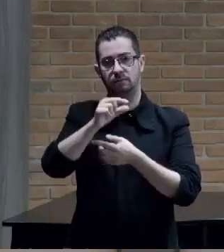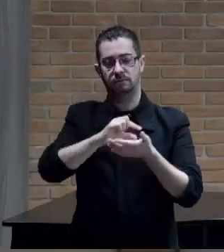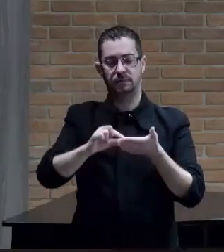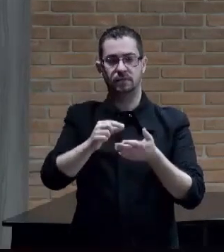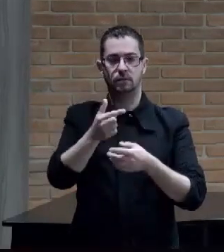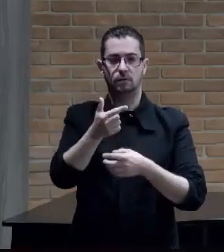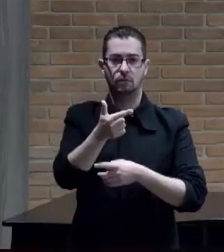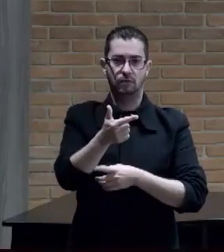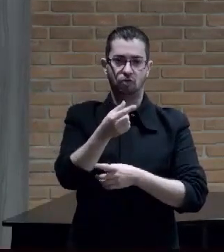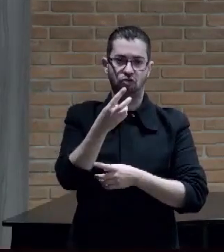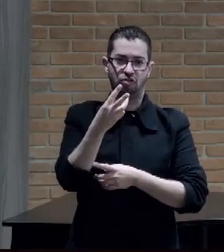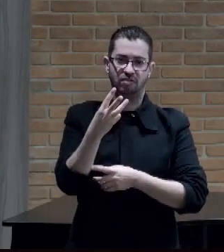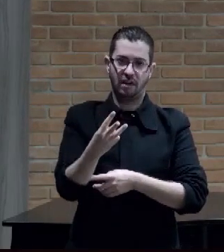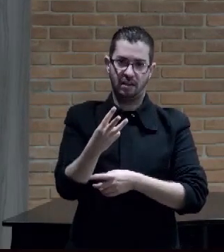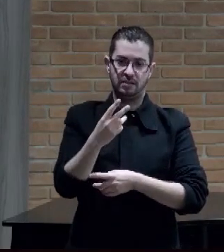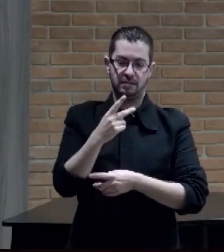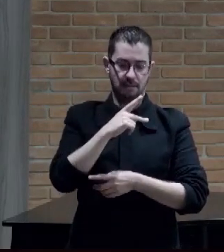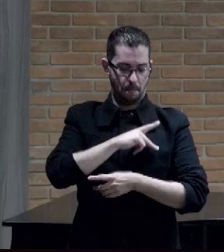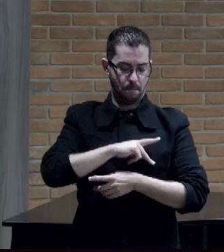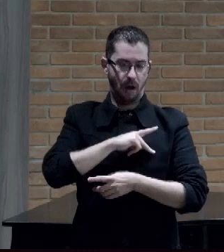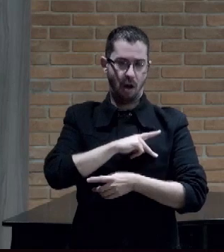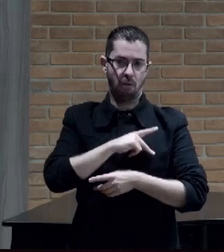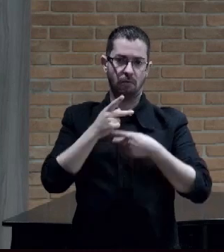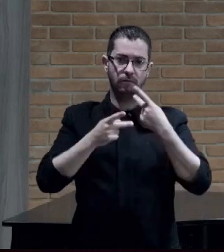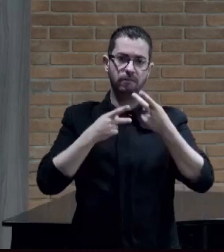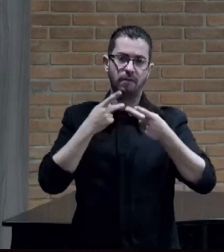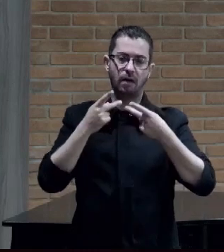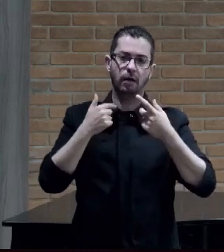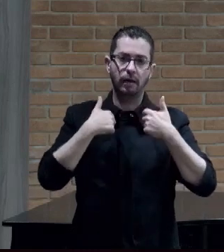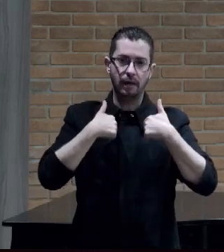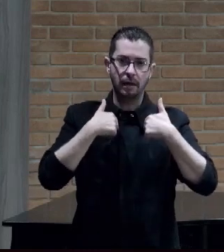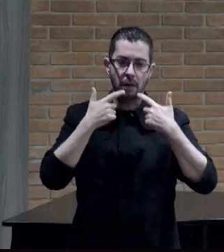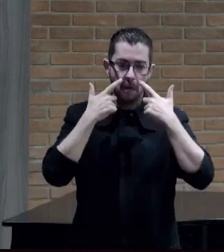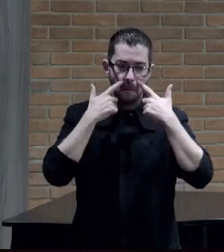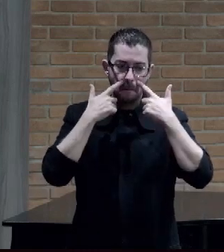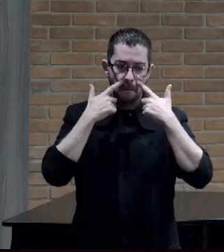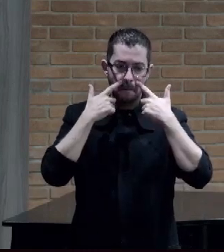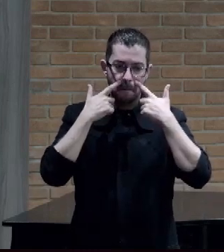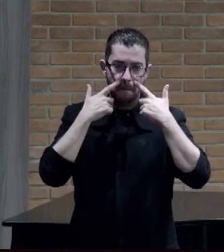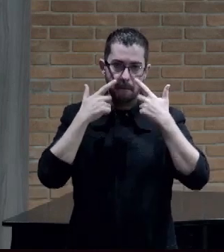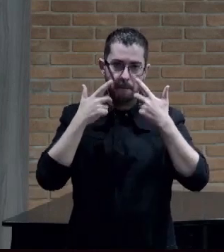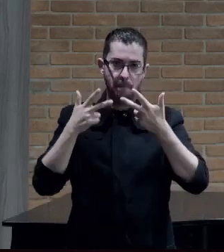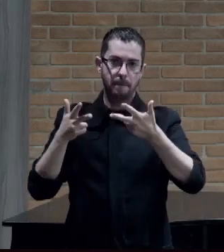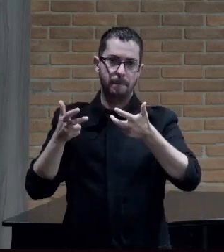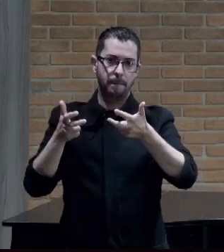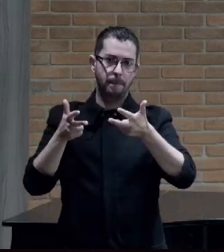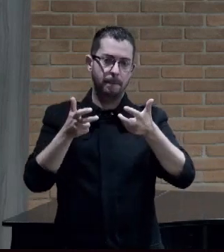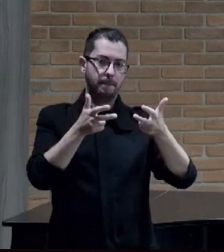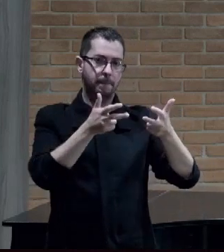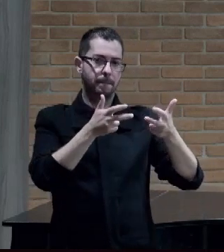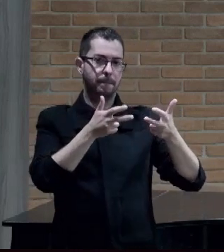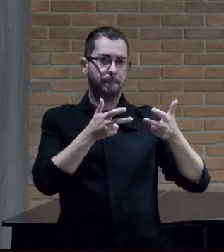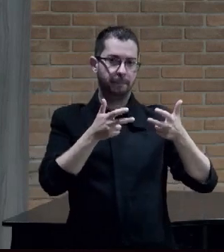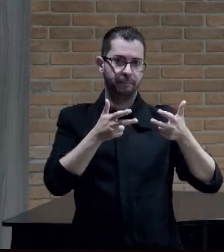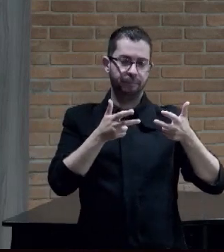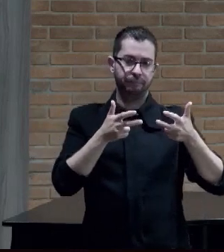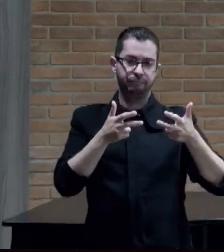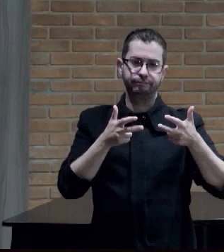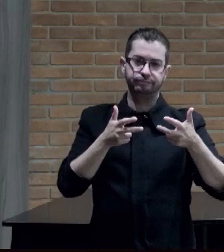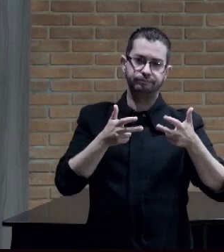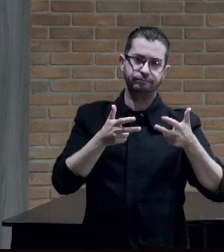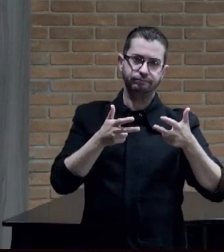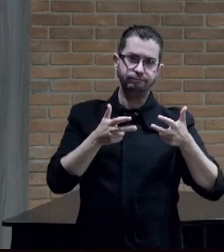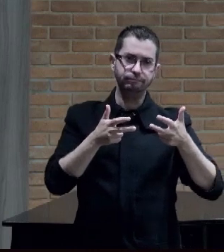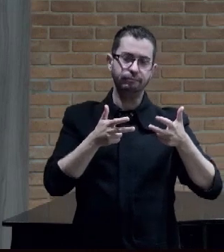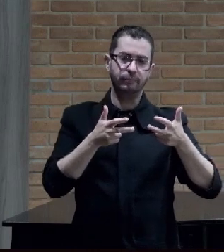o apóstolo Paulo diz assim: mas vejo nos meus membros outra lei, que guerreando contra a lei da minha mente,